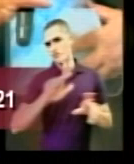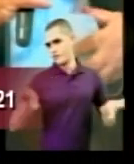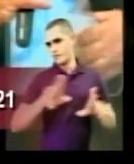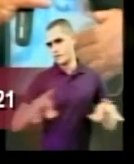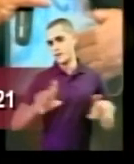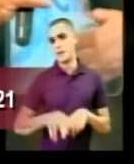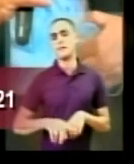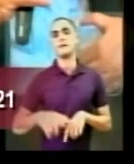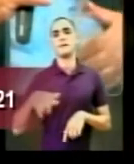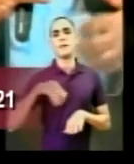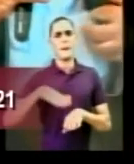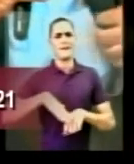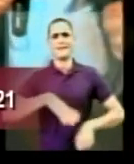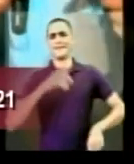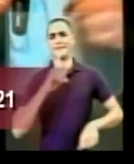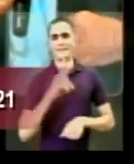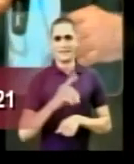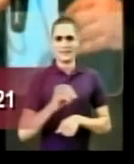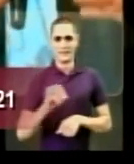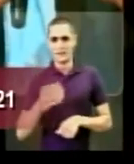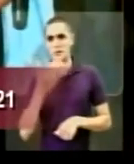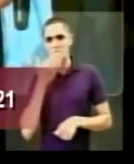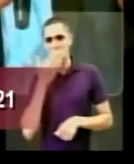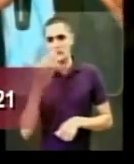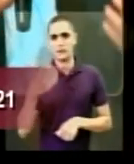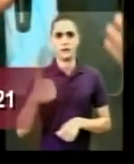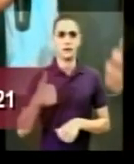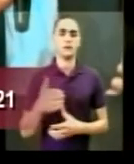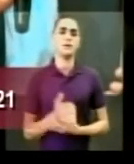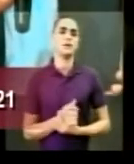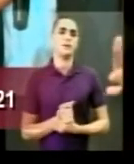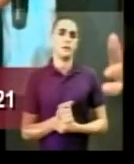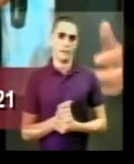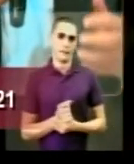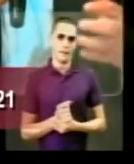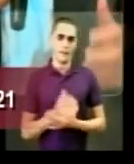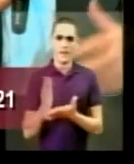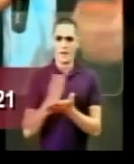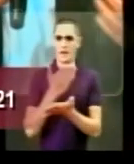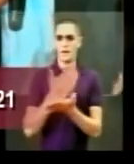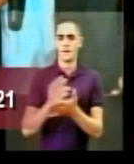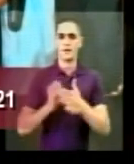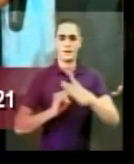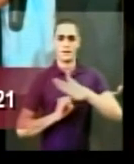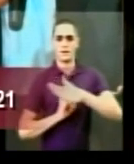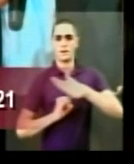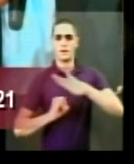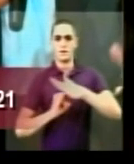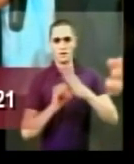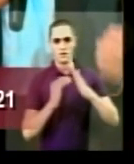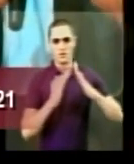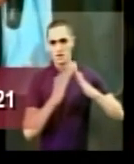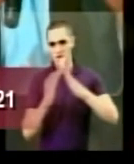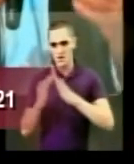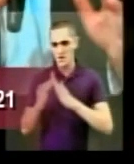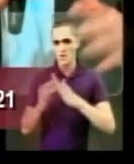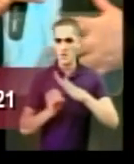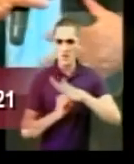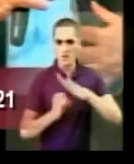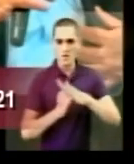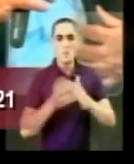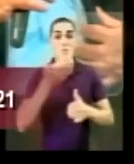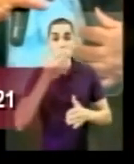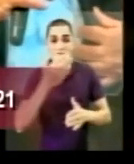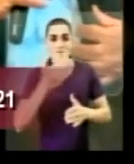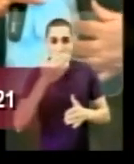100 pedidos aqui de algumas instituições pedindo para ser vacinada.